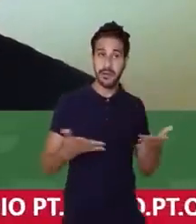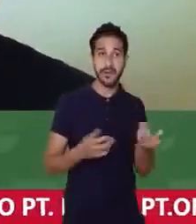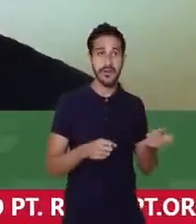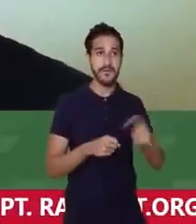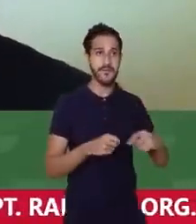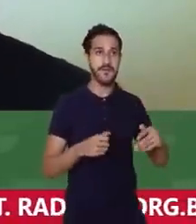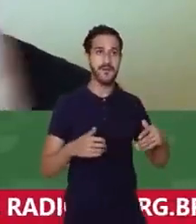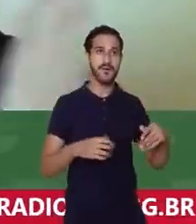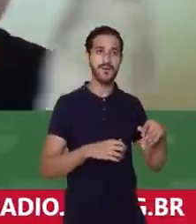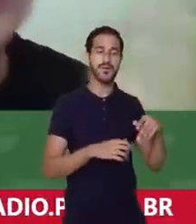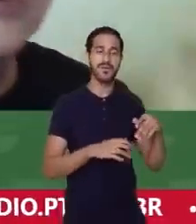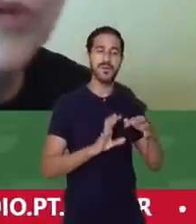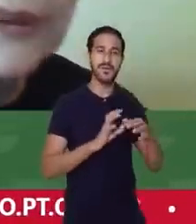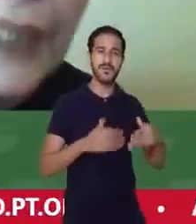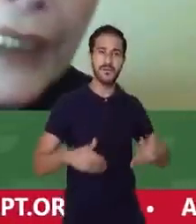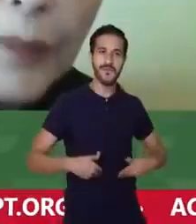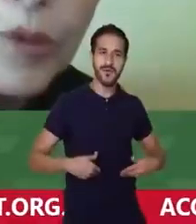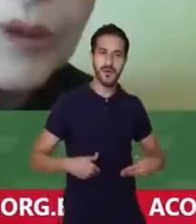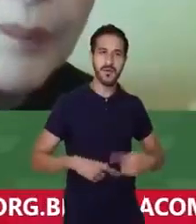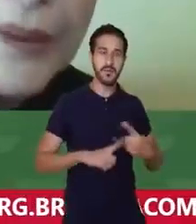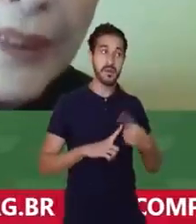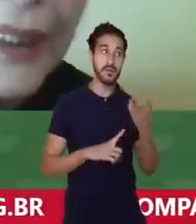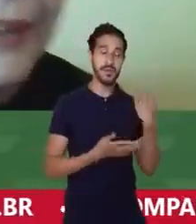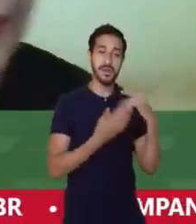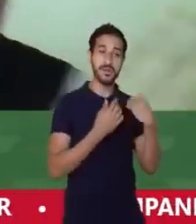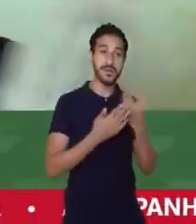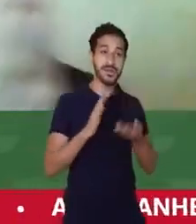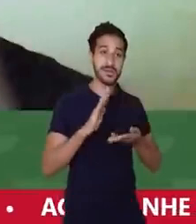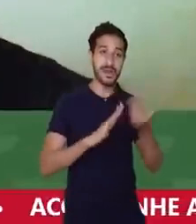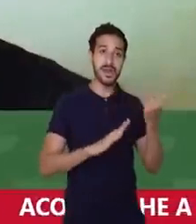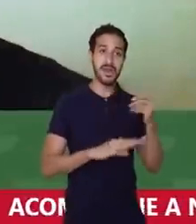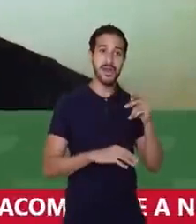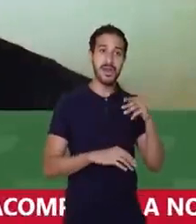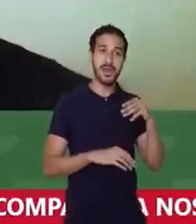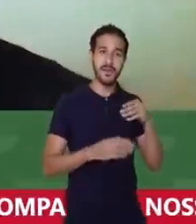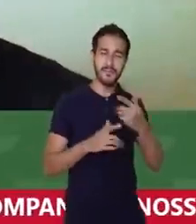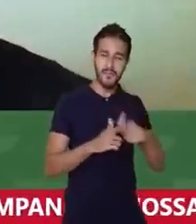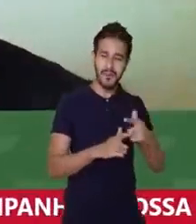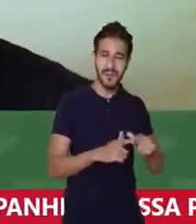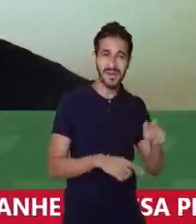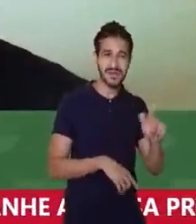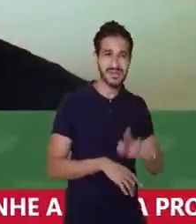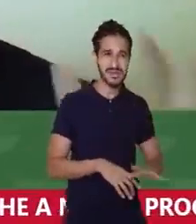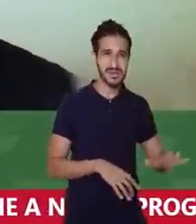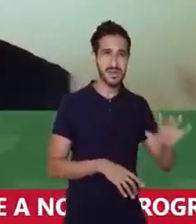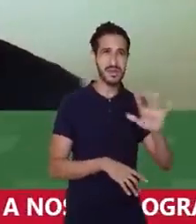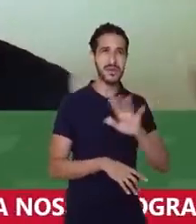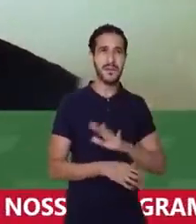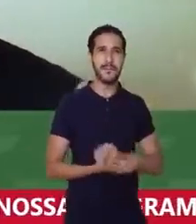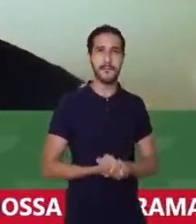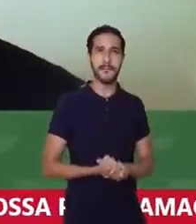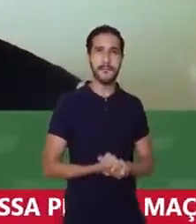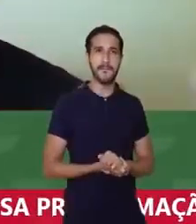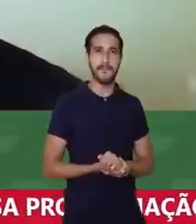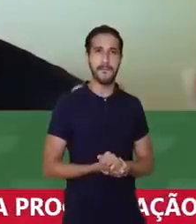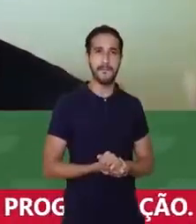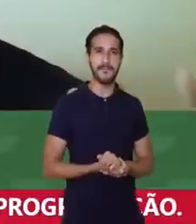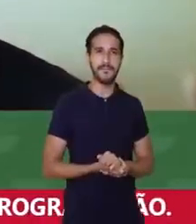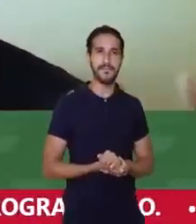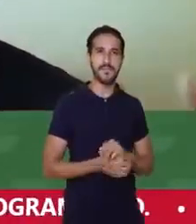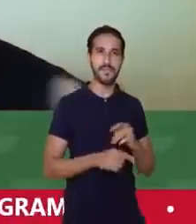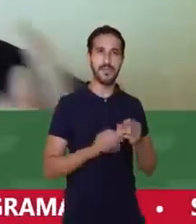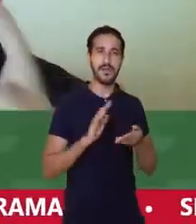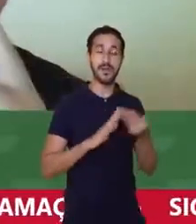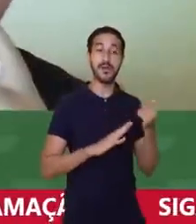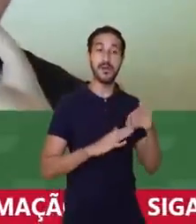a volta da fome. Porque quando nós saímos da miséria e